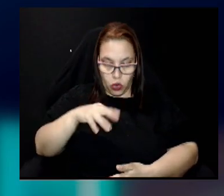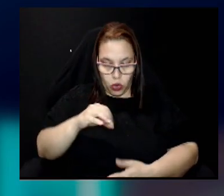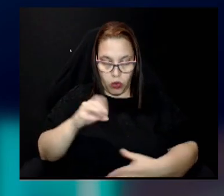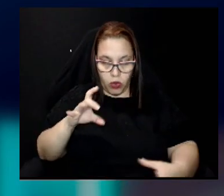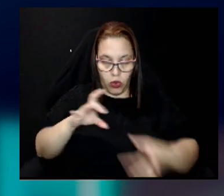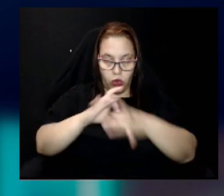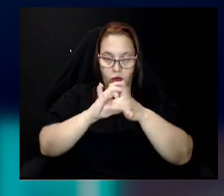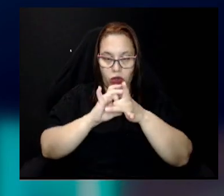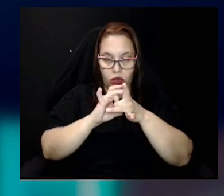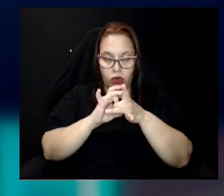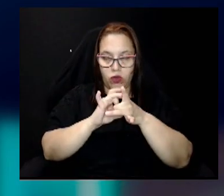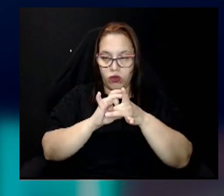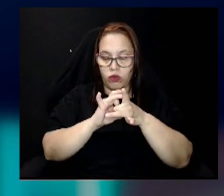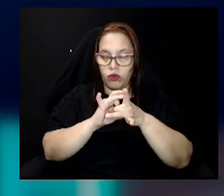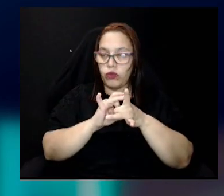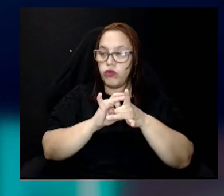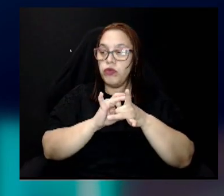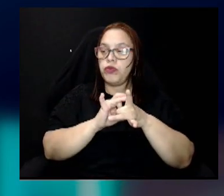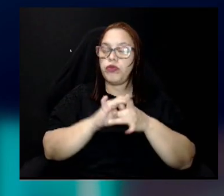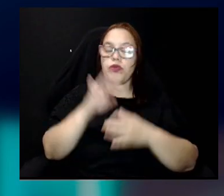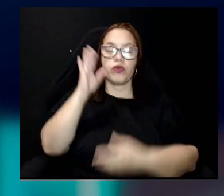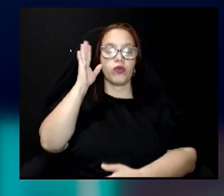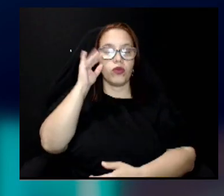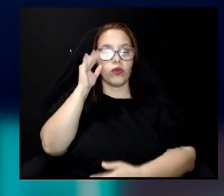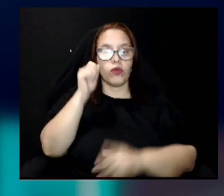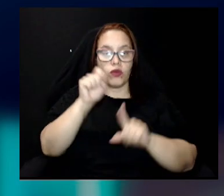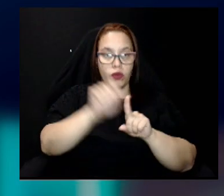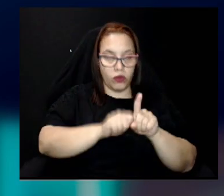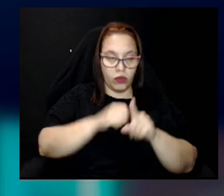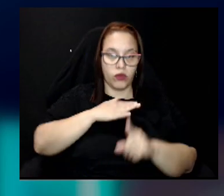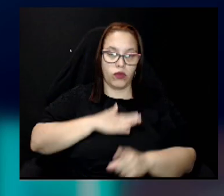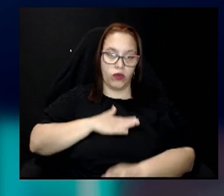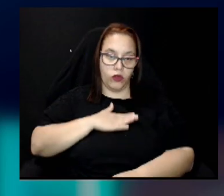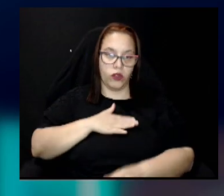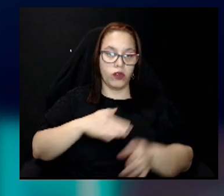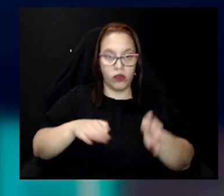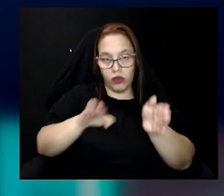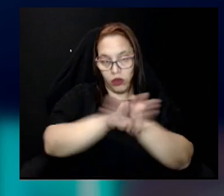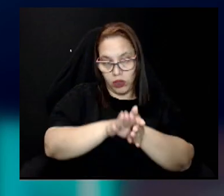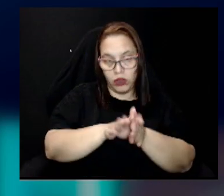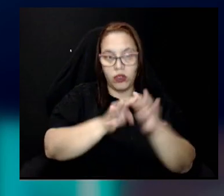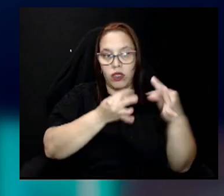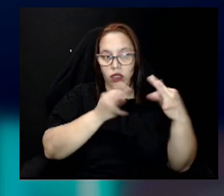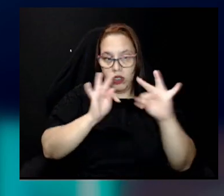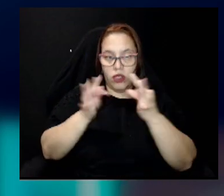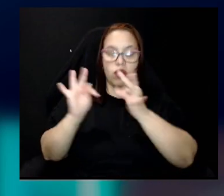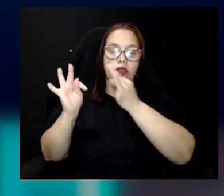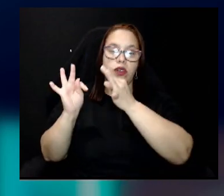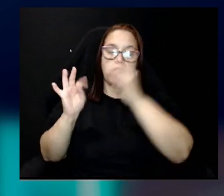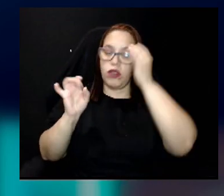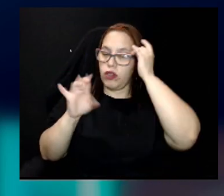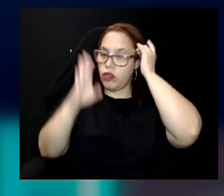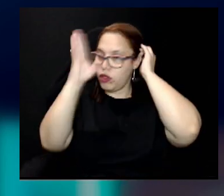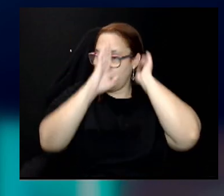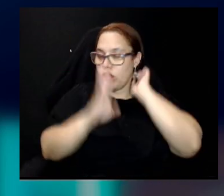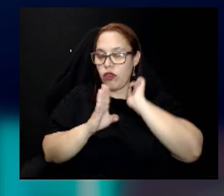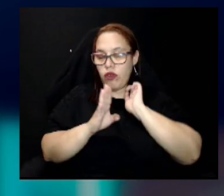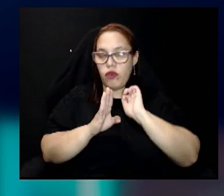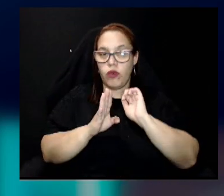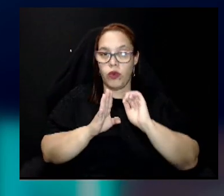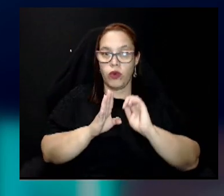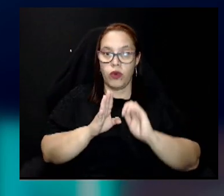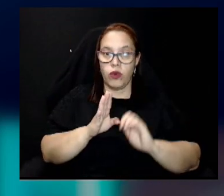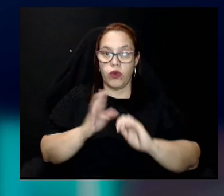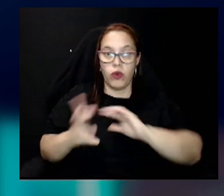Então, curiosamente, agora no mês de agosto, nós tivemos a chegada dessa tecnologia, não só no Brasil, mas amplamente no mundo todo.